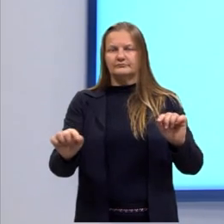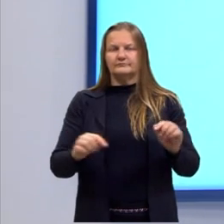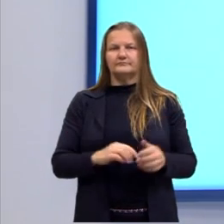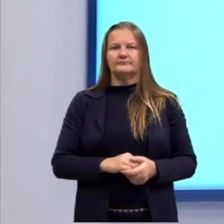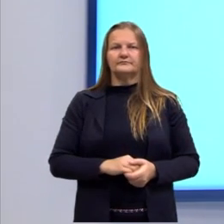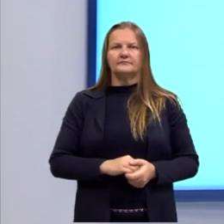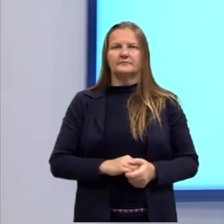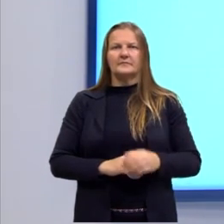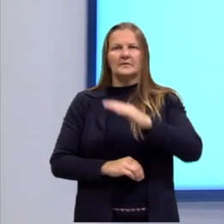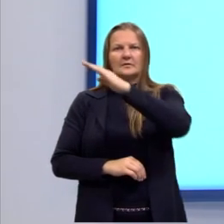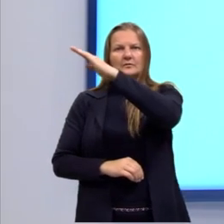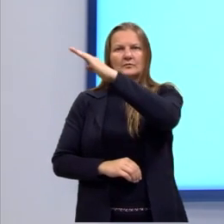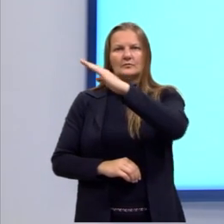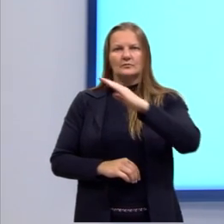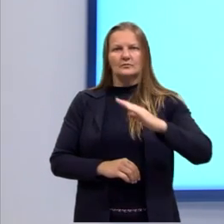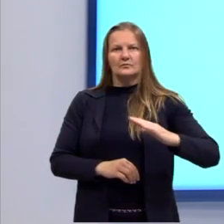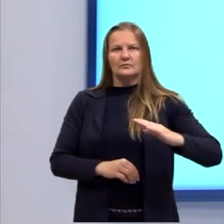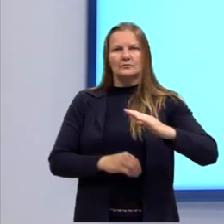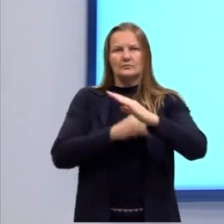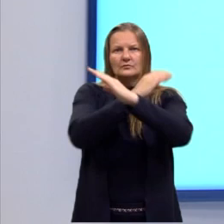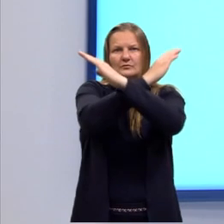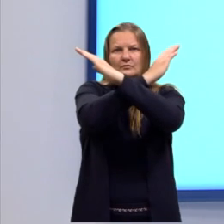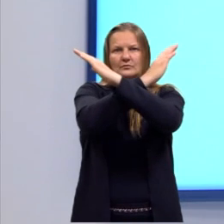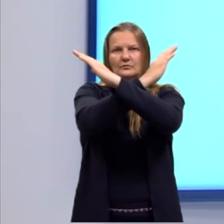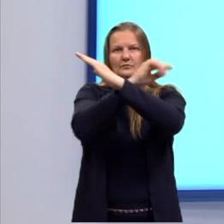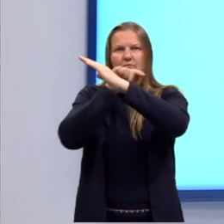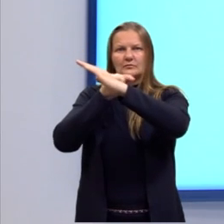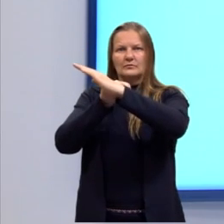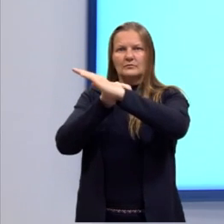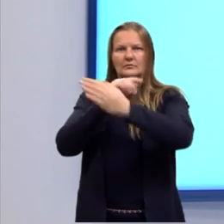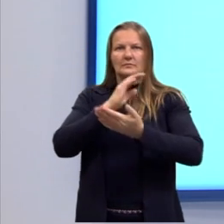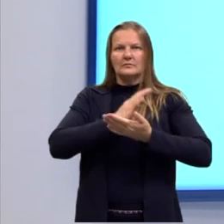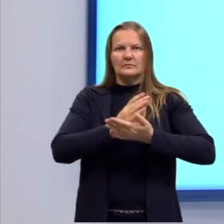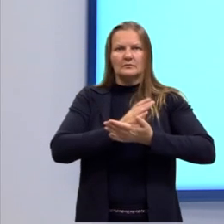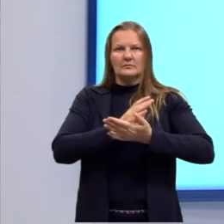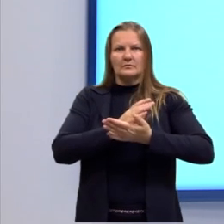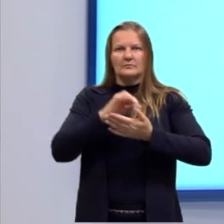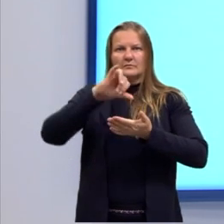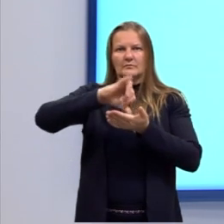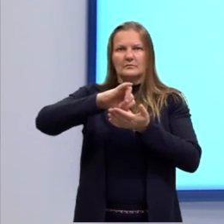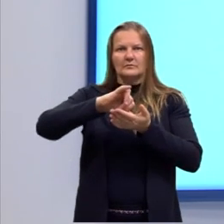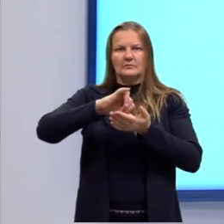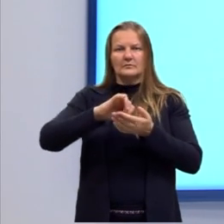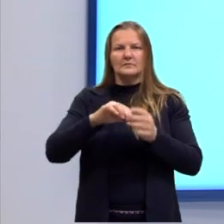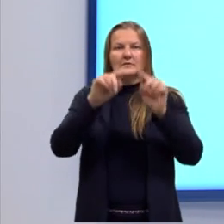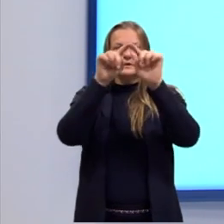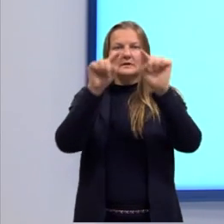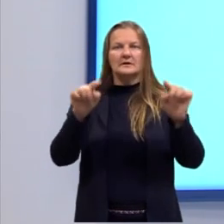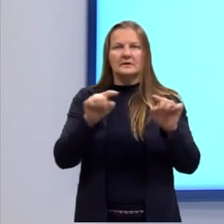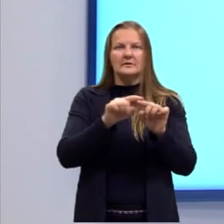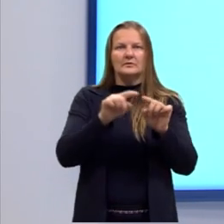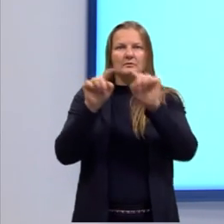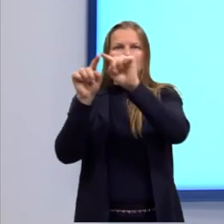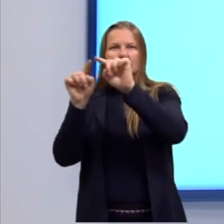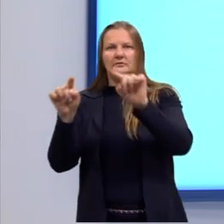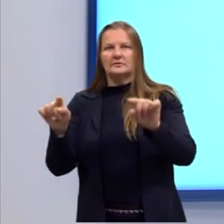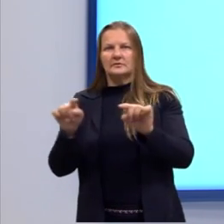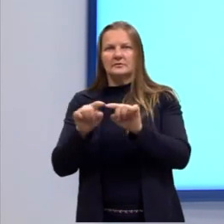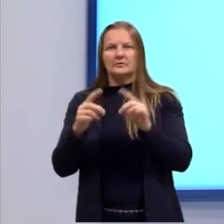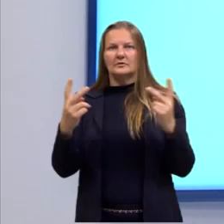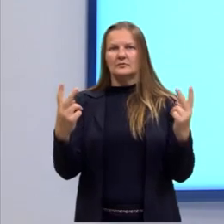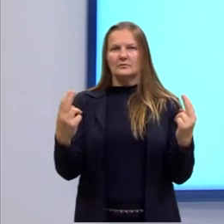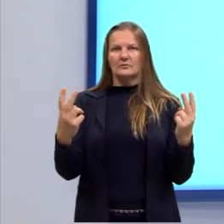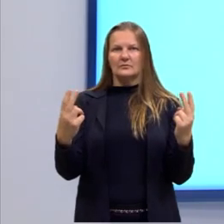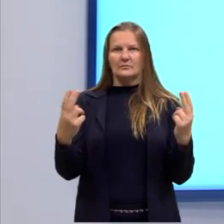de um retângulo se cruzam em um ponto na e dividem a figura em dois triângulos com mesma medida então